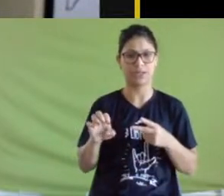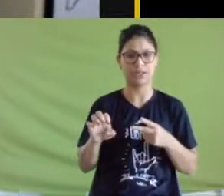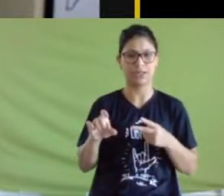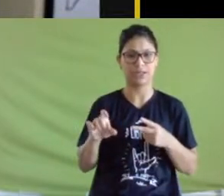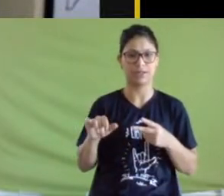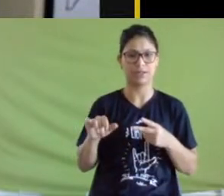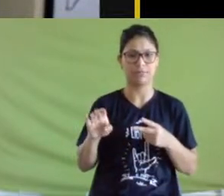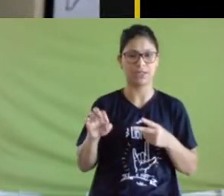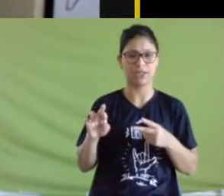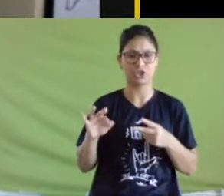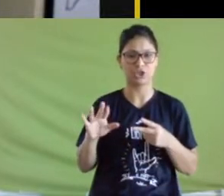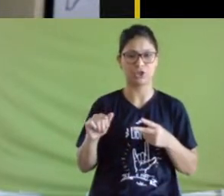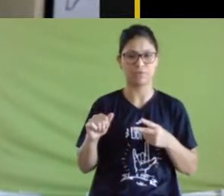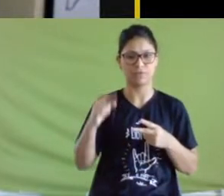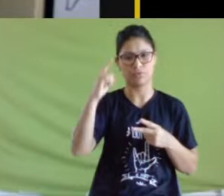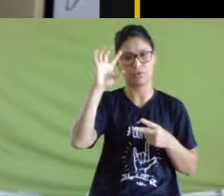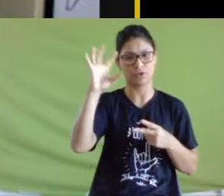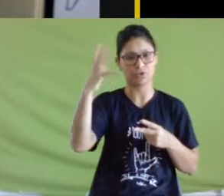ações futuras,